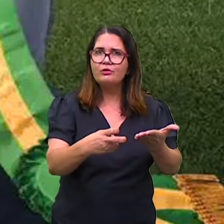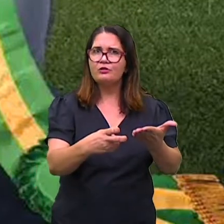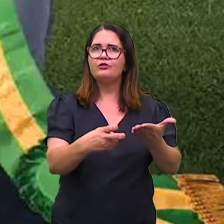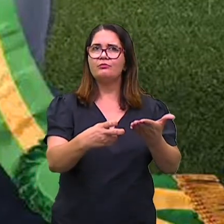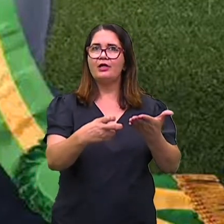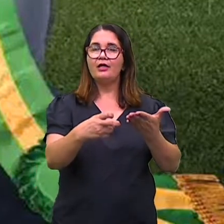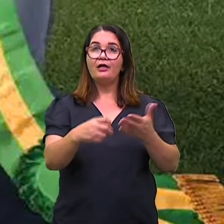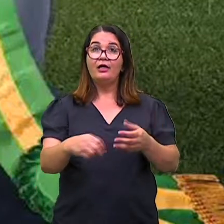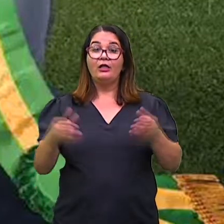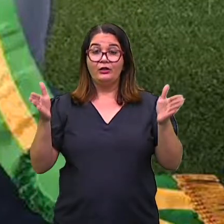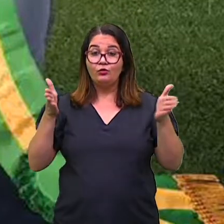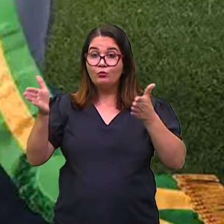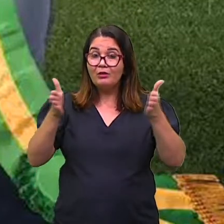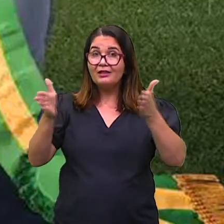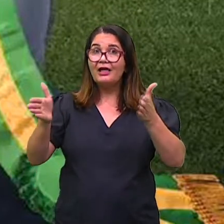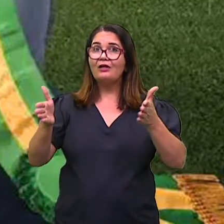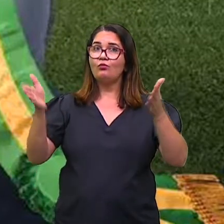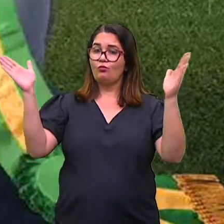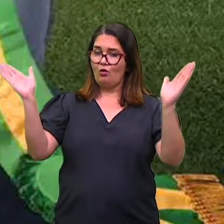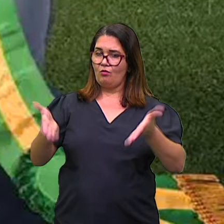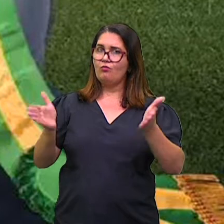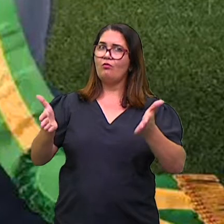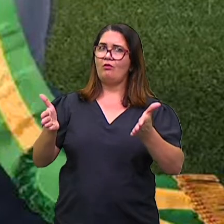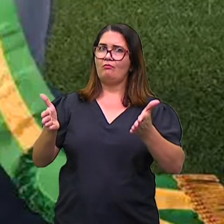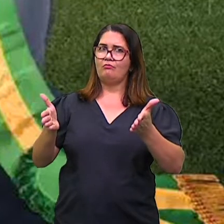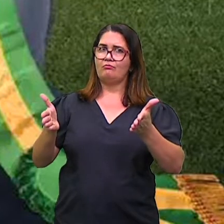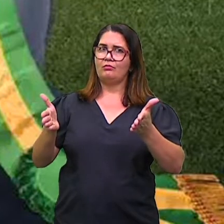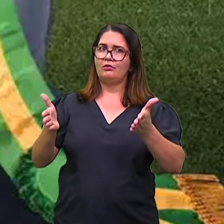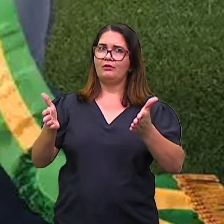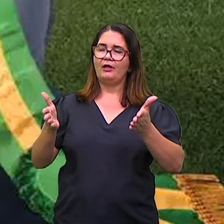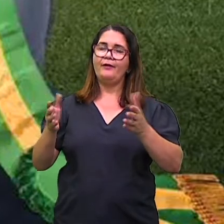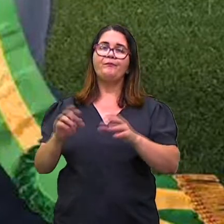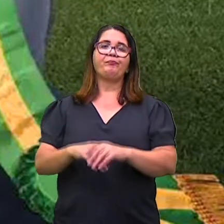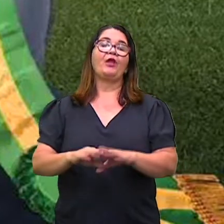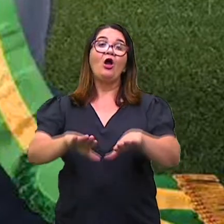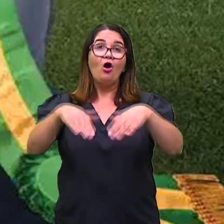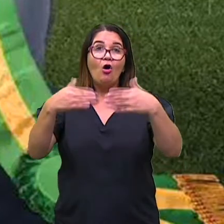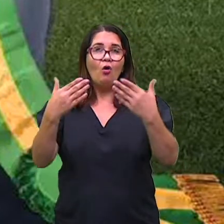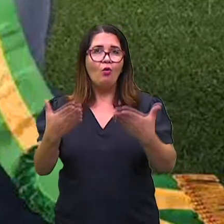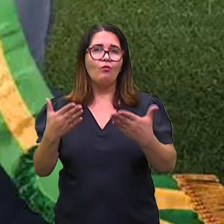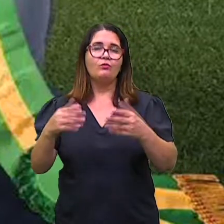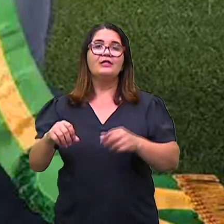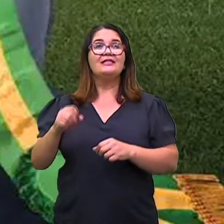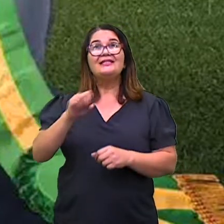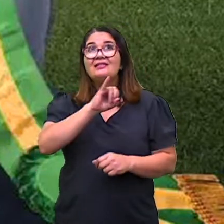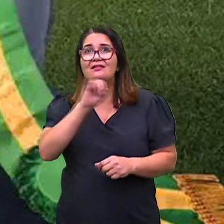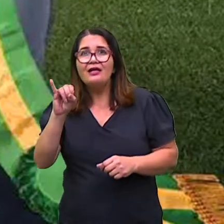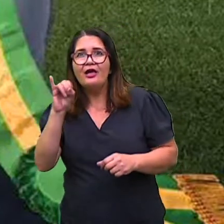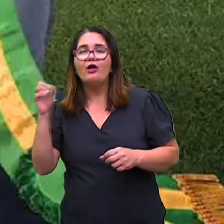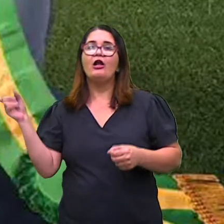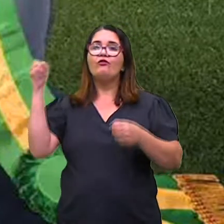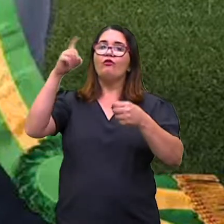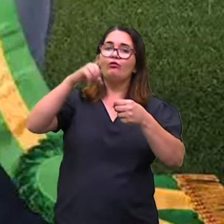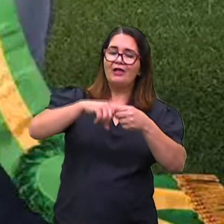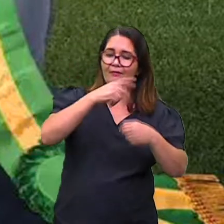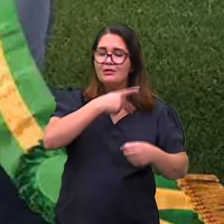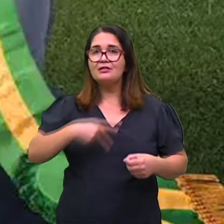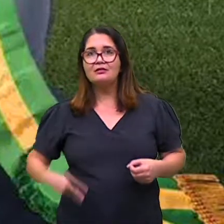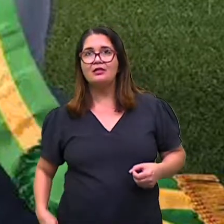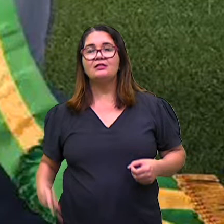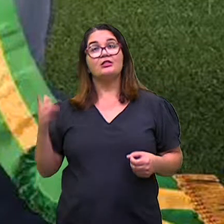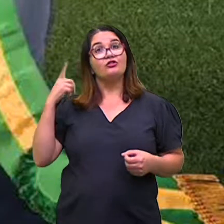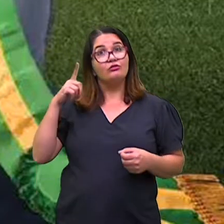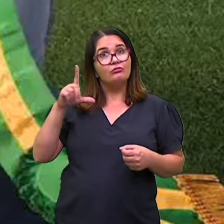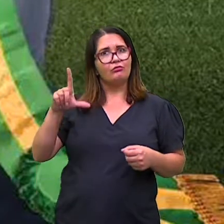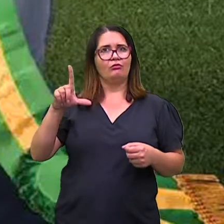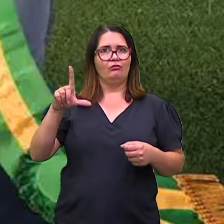atual mandato. Em caso de reeleição, ou seja, eventuais irregularidades